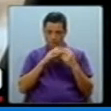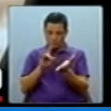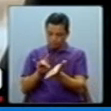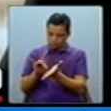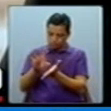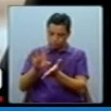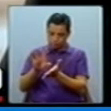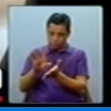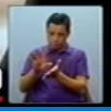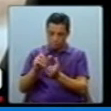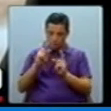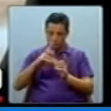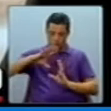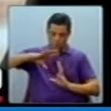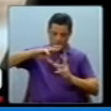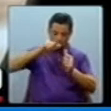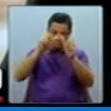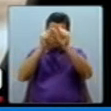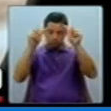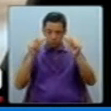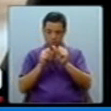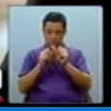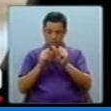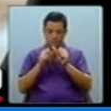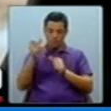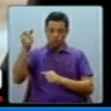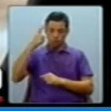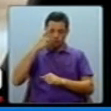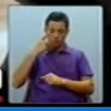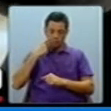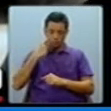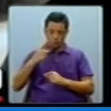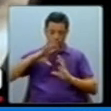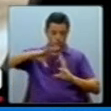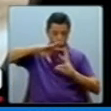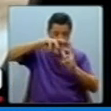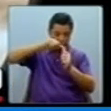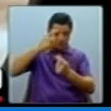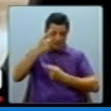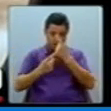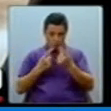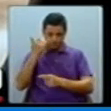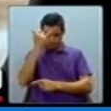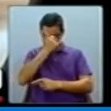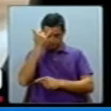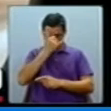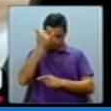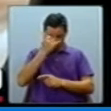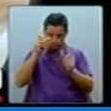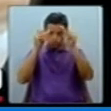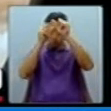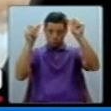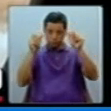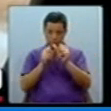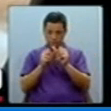quinto planeta gigante do nosso próprio Sistema Solar. Portanto, nós conhecemos Júpiter, Saturno, Urano e Neptuno, e algumas simulações sobre a origem do Sistema Solar dizem que houve